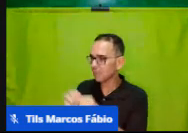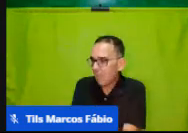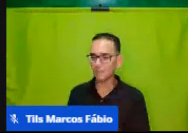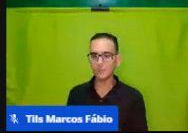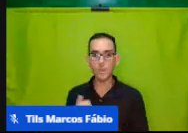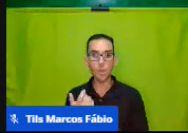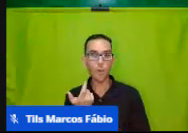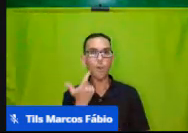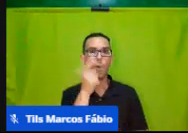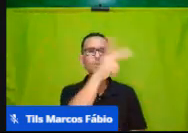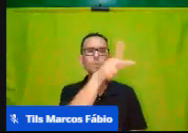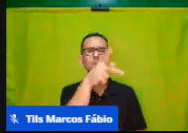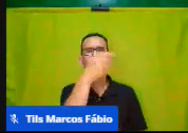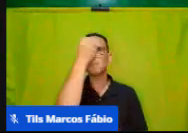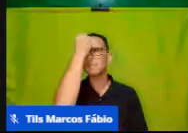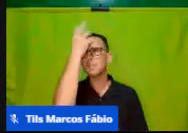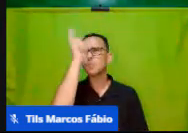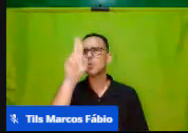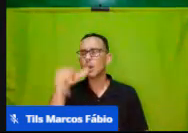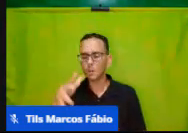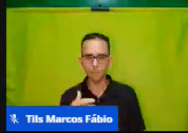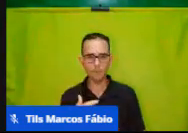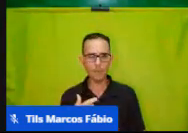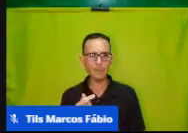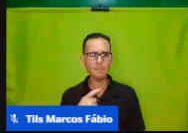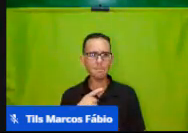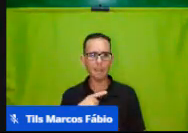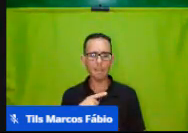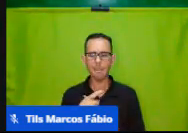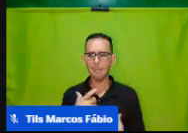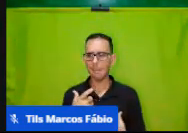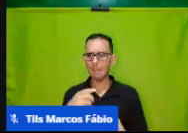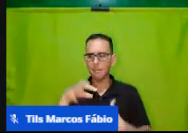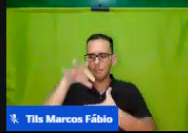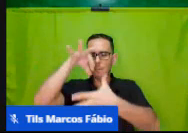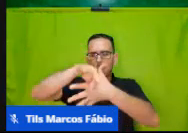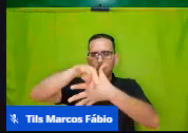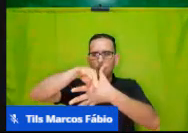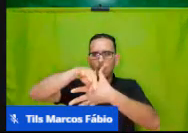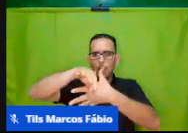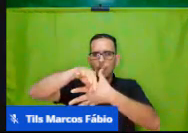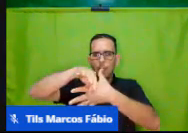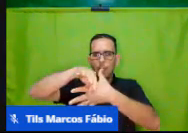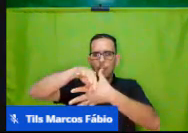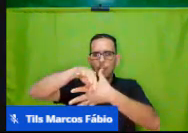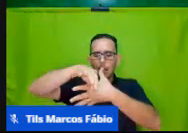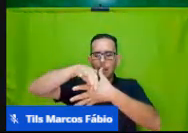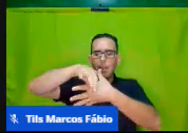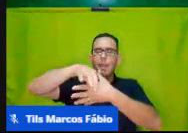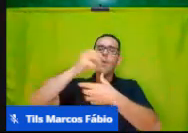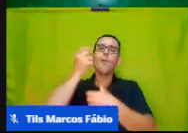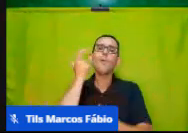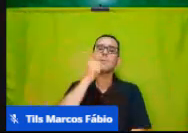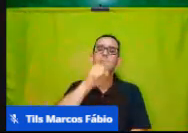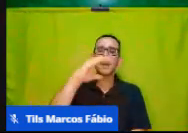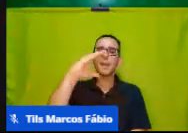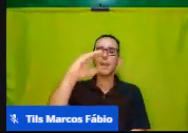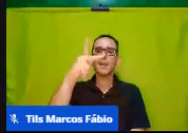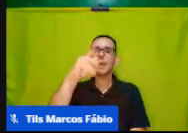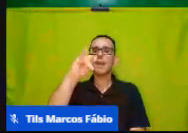também, que eu lembrei agora, é com um clipe, aquele clipe de papel que ele abre assim e consegue fazer o círculo,